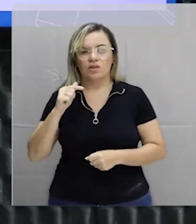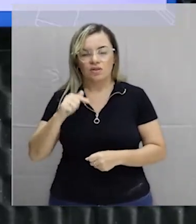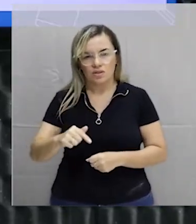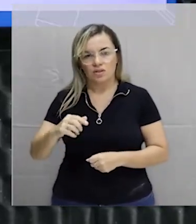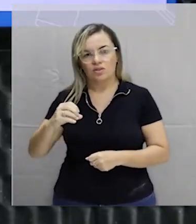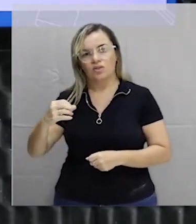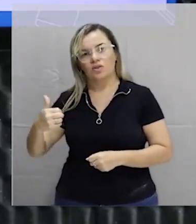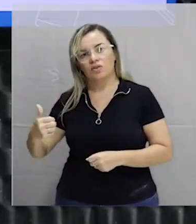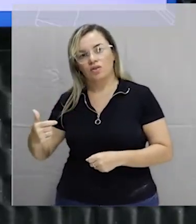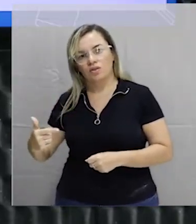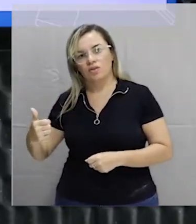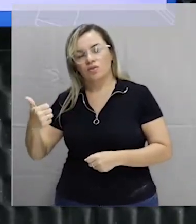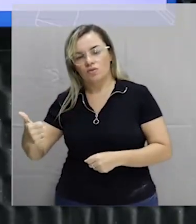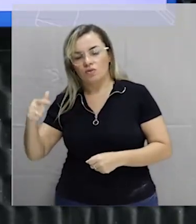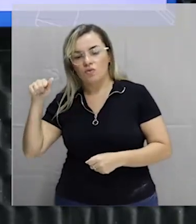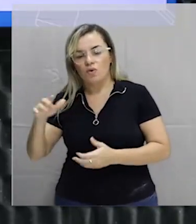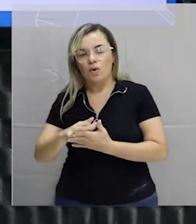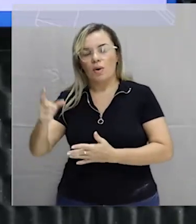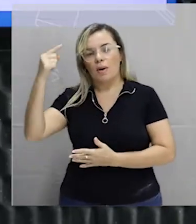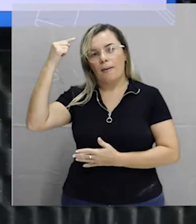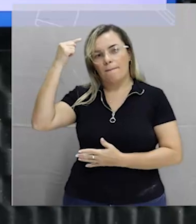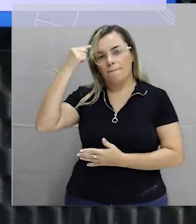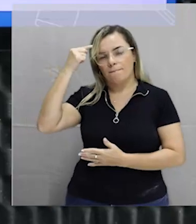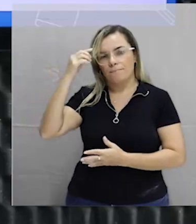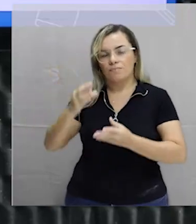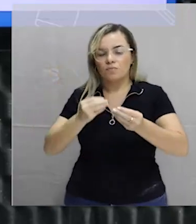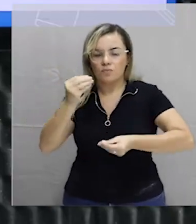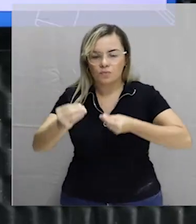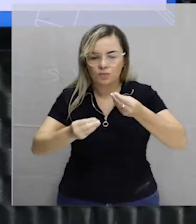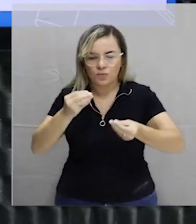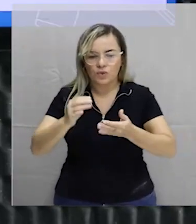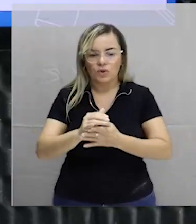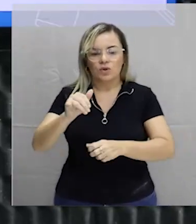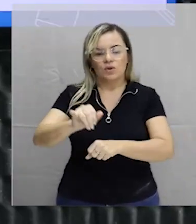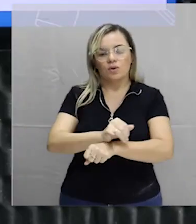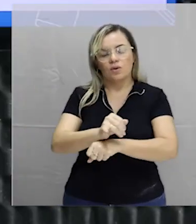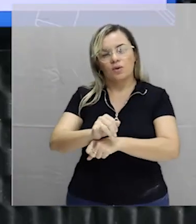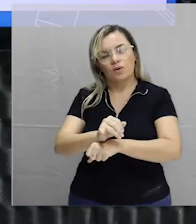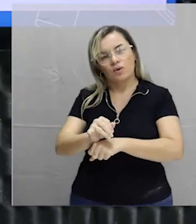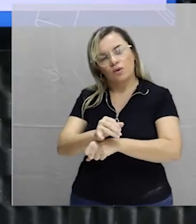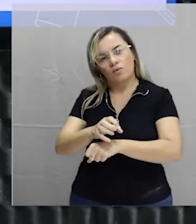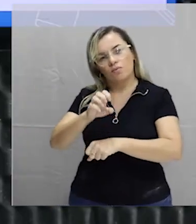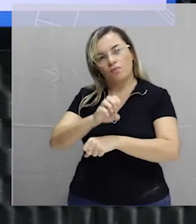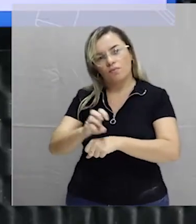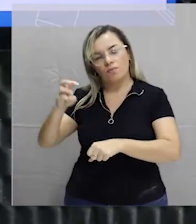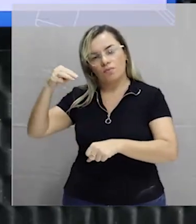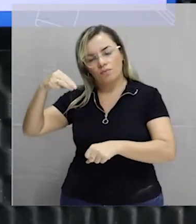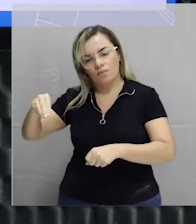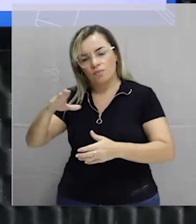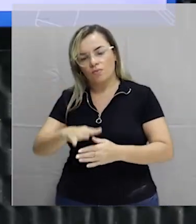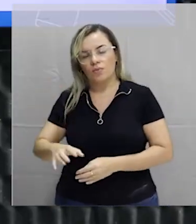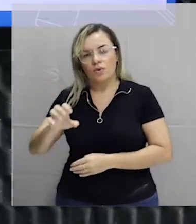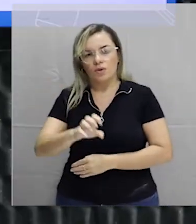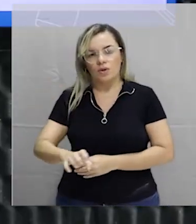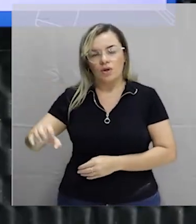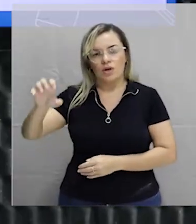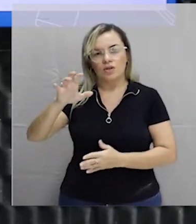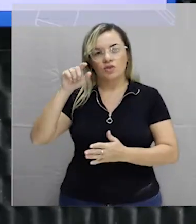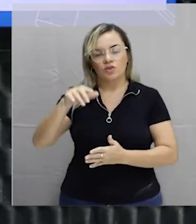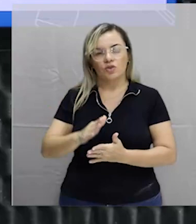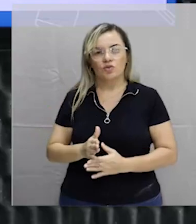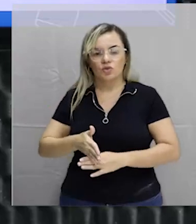Estado, na verdade, ele foi pensado como um ponto estratégico em relação à região